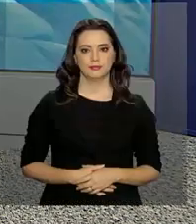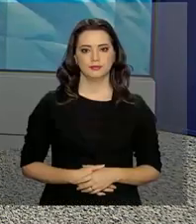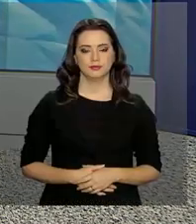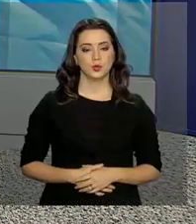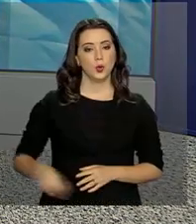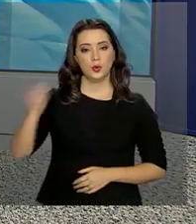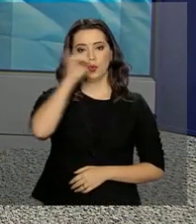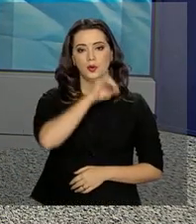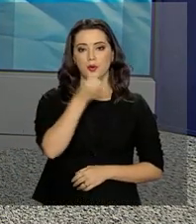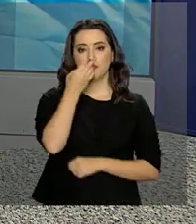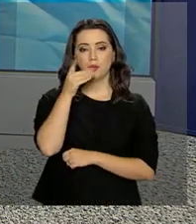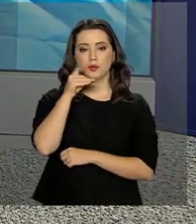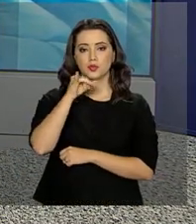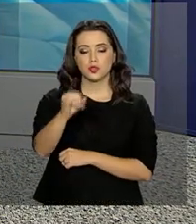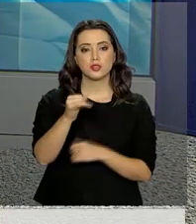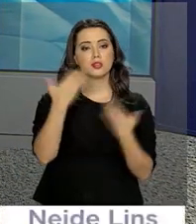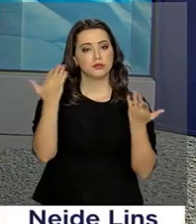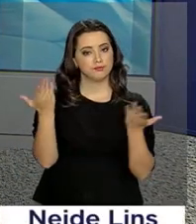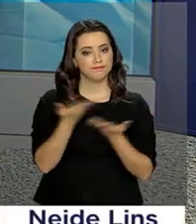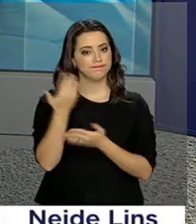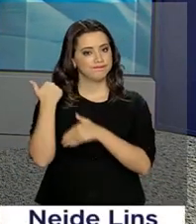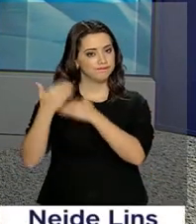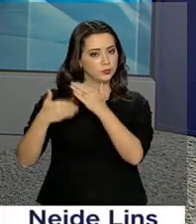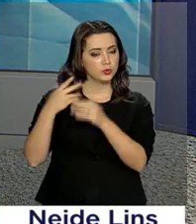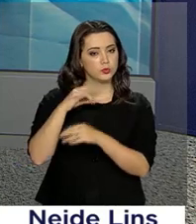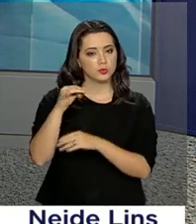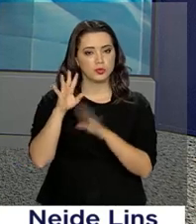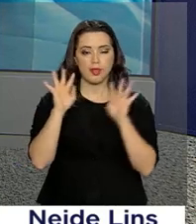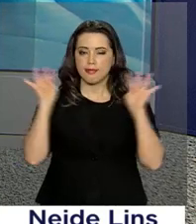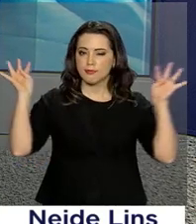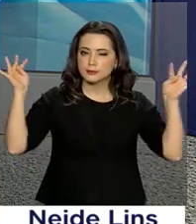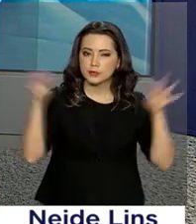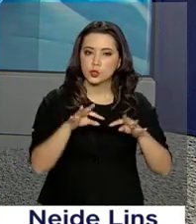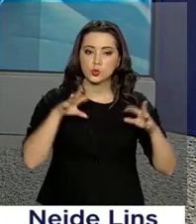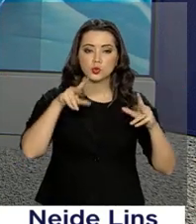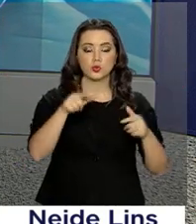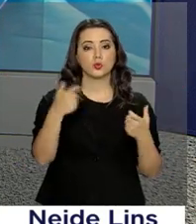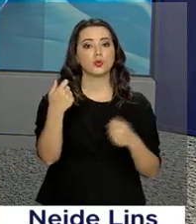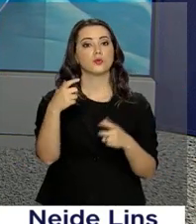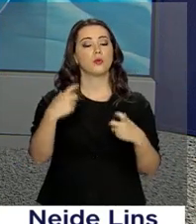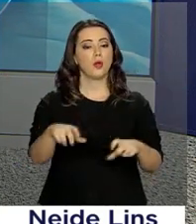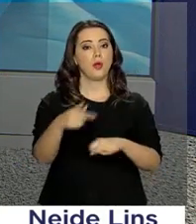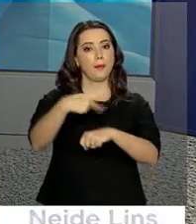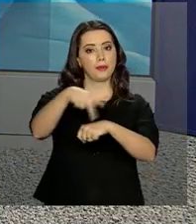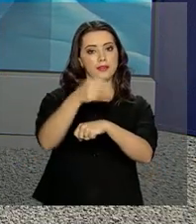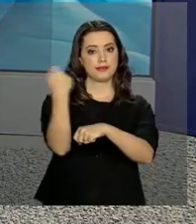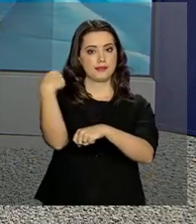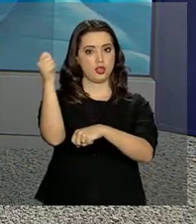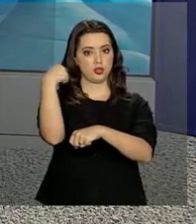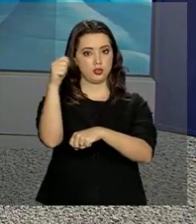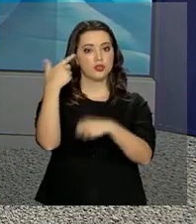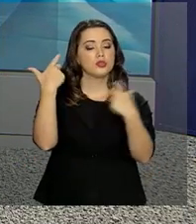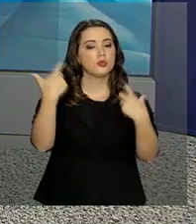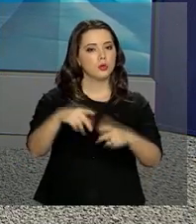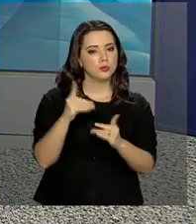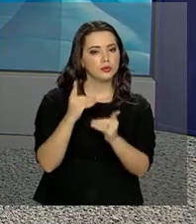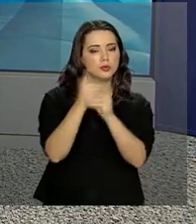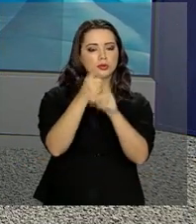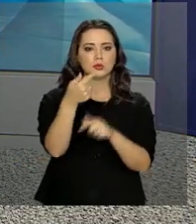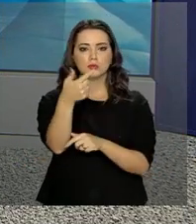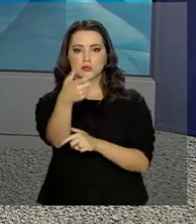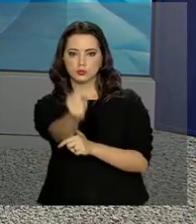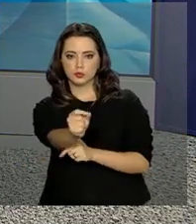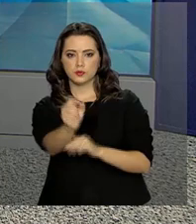Olá, bom dia. Nos últimos dias, as atenções internacionais se voltaram para a Argentina, sede do encontro de cúpula